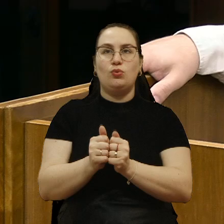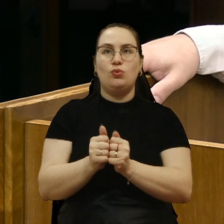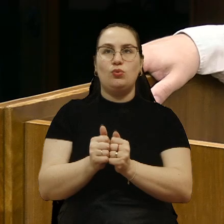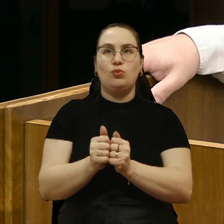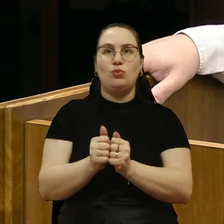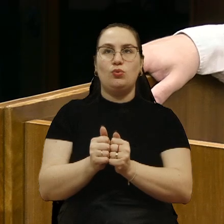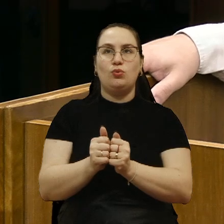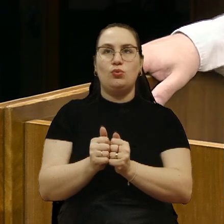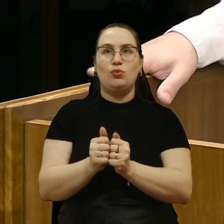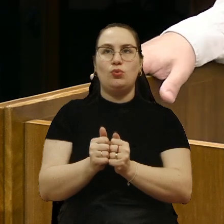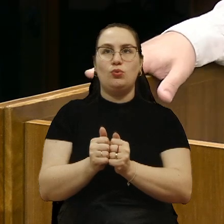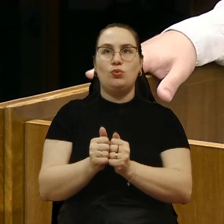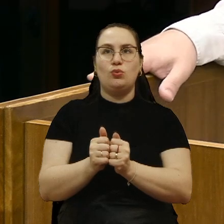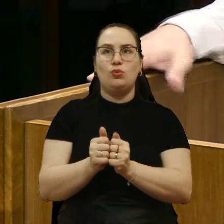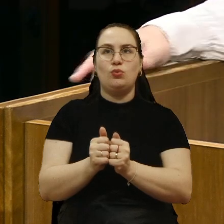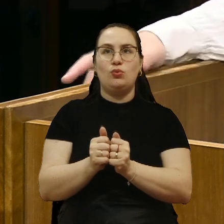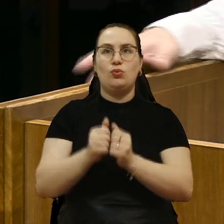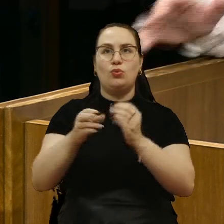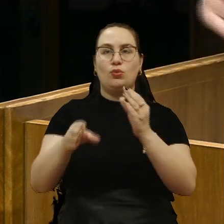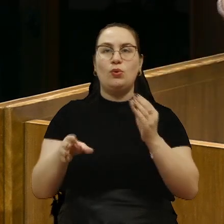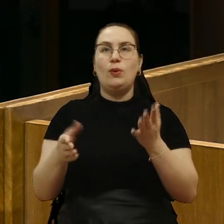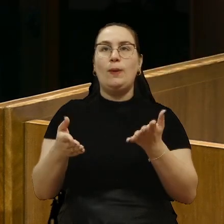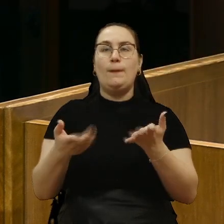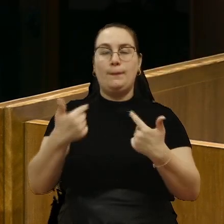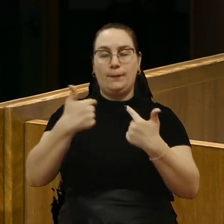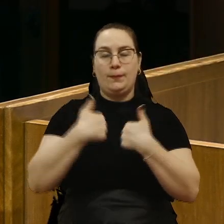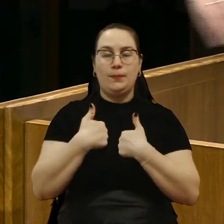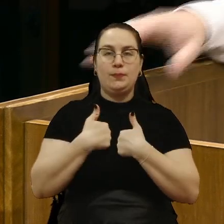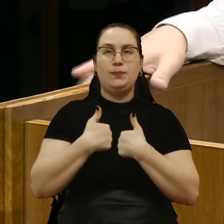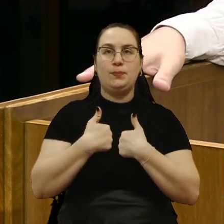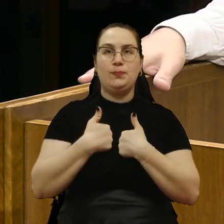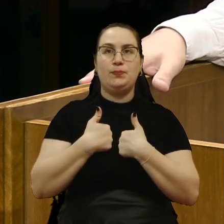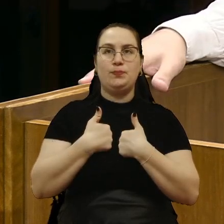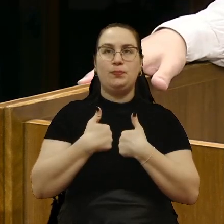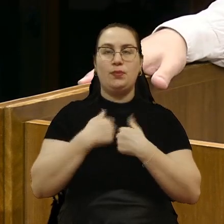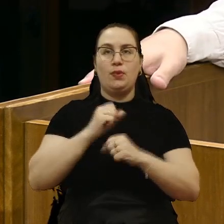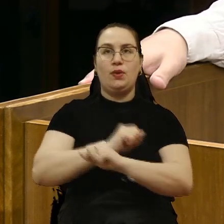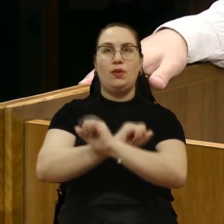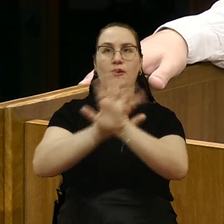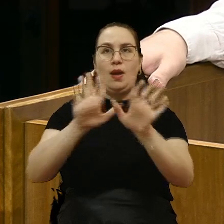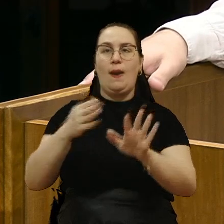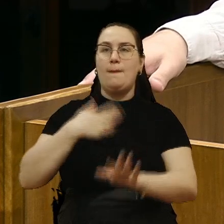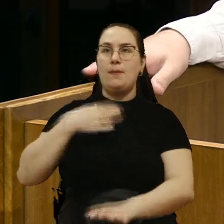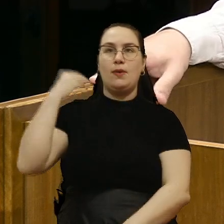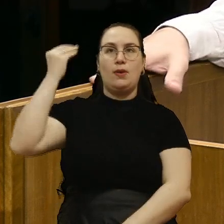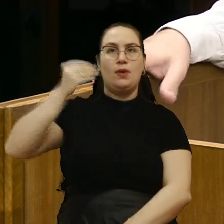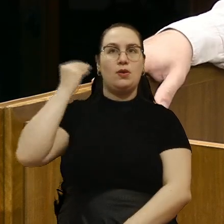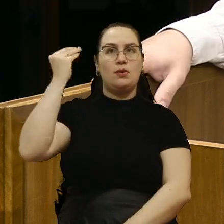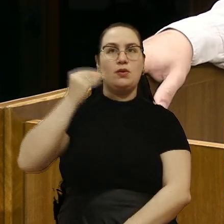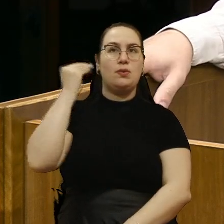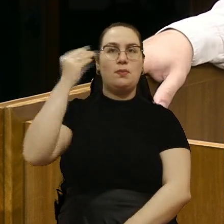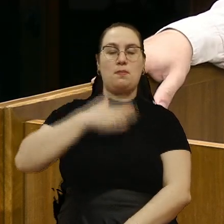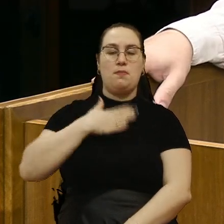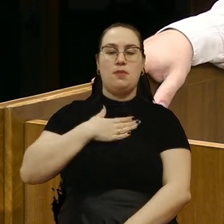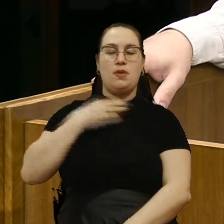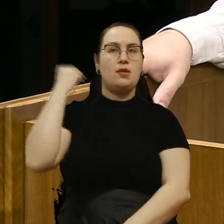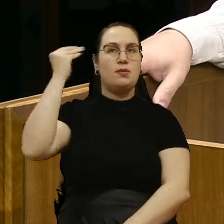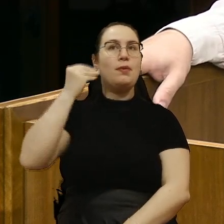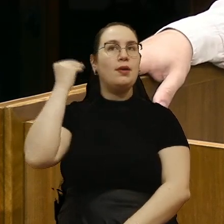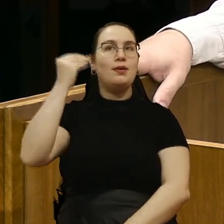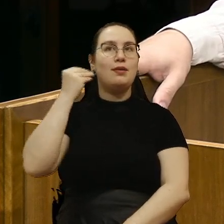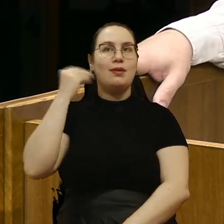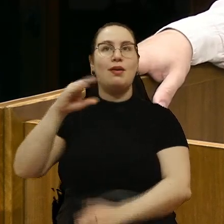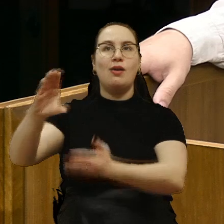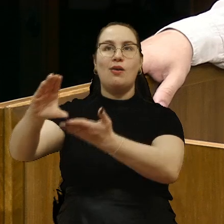Então, uma parte, vereador. Então, para mim, fique claro, a minha experiência, não dos demais colegas, para mim as emendas